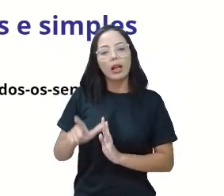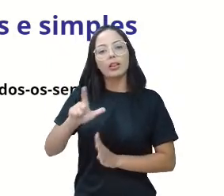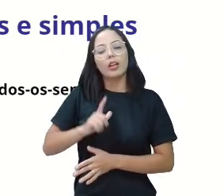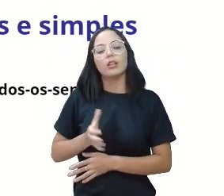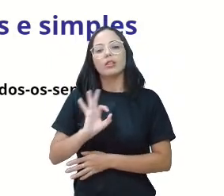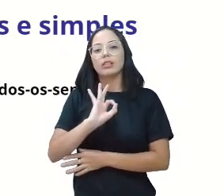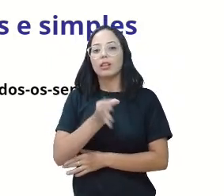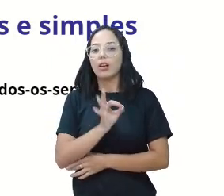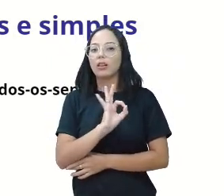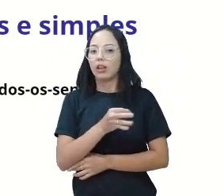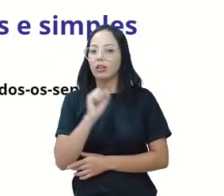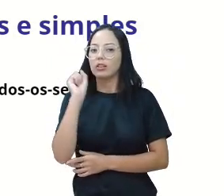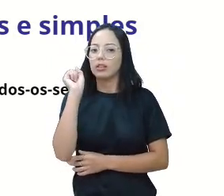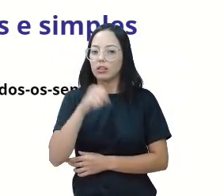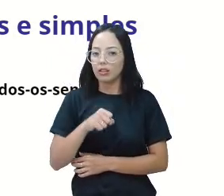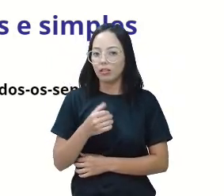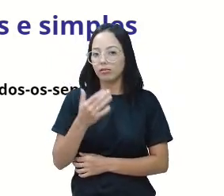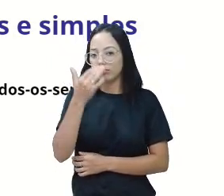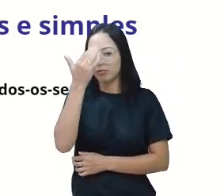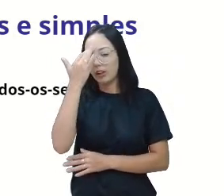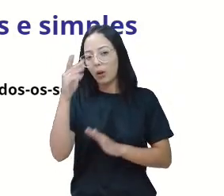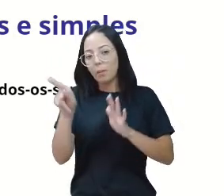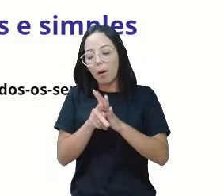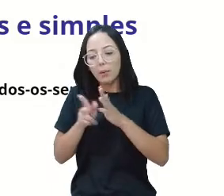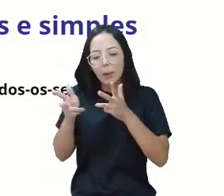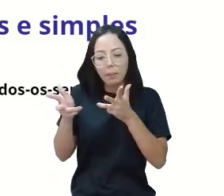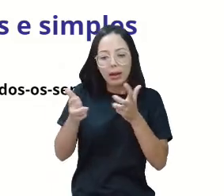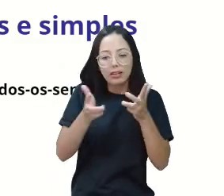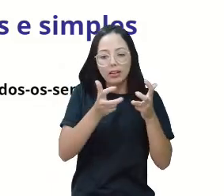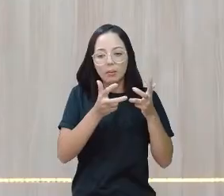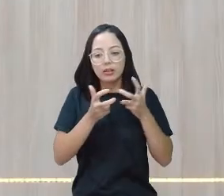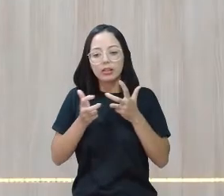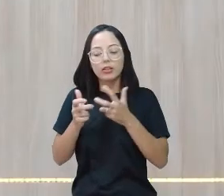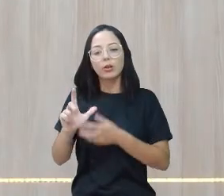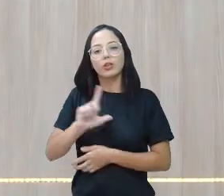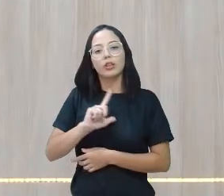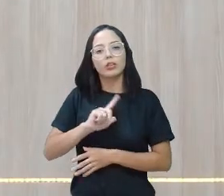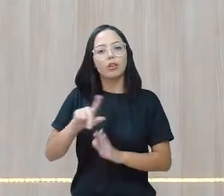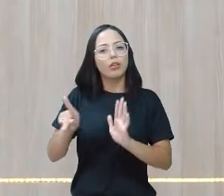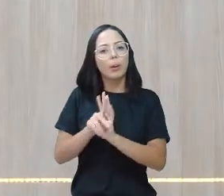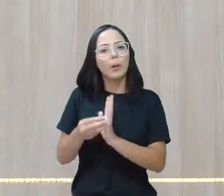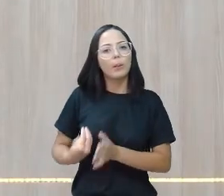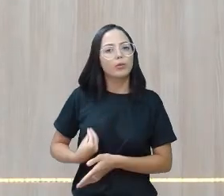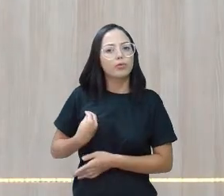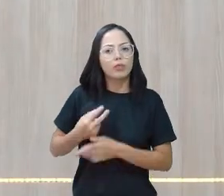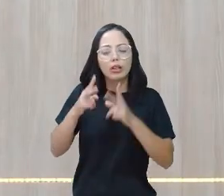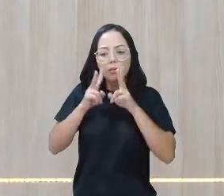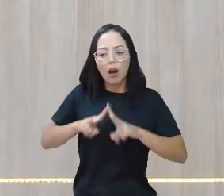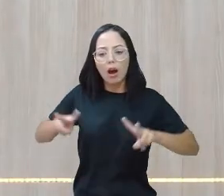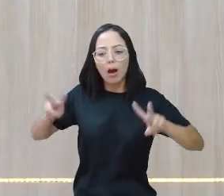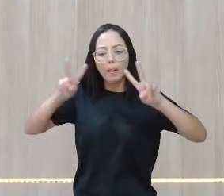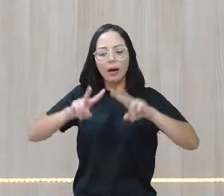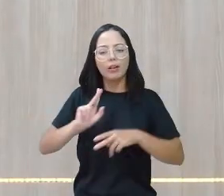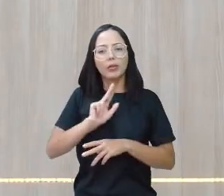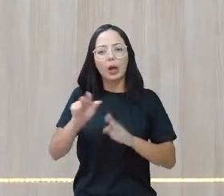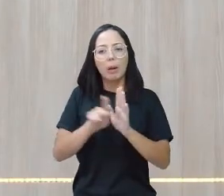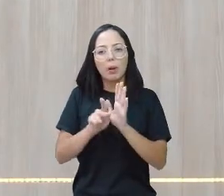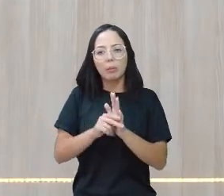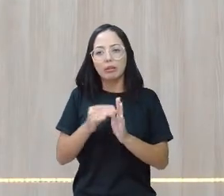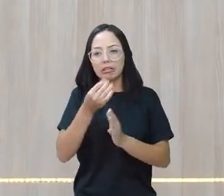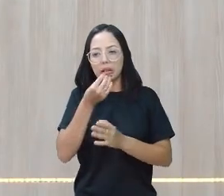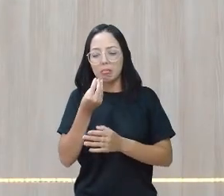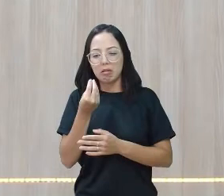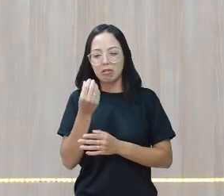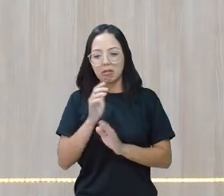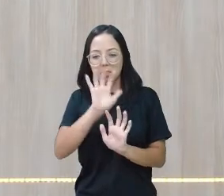muita certeza das percepções que ele tem. Então é uma coisa muito vívida para ele. Não é como uma coisa borrada, não. É